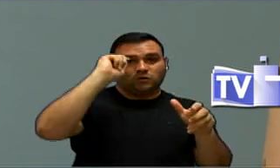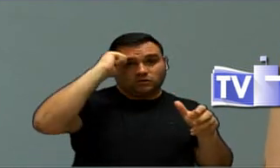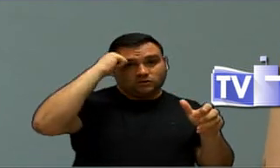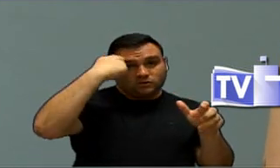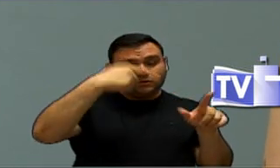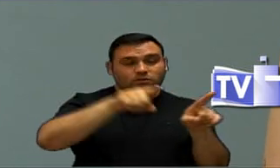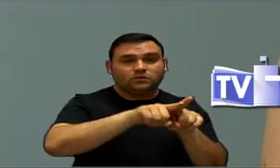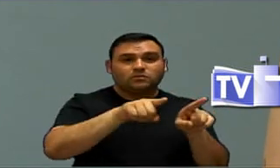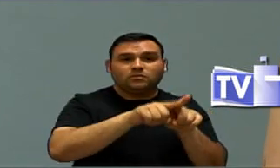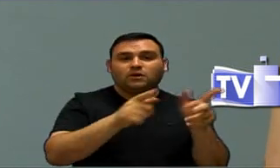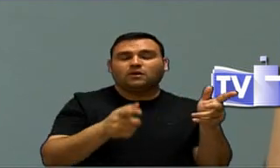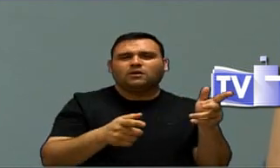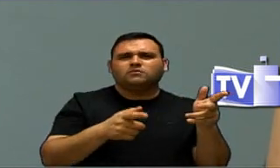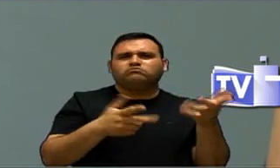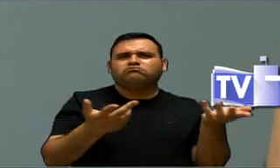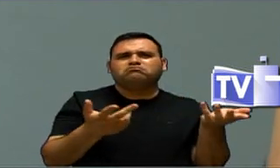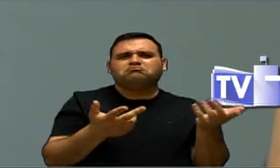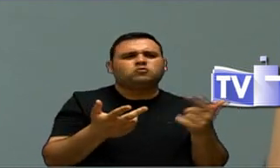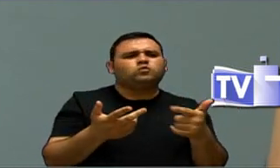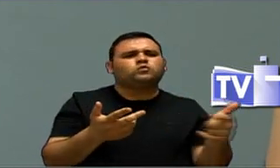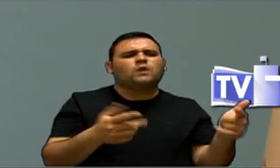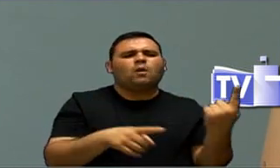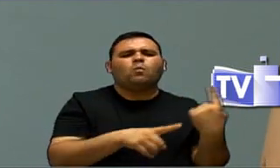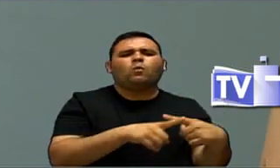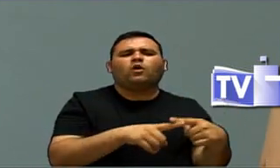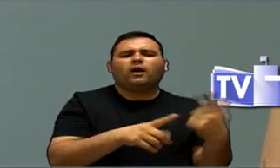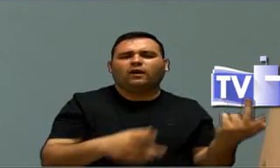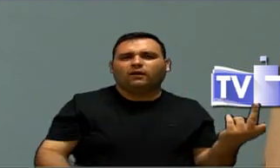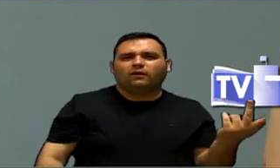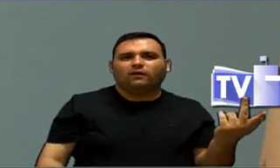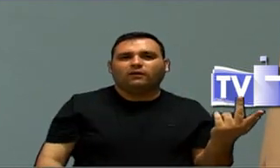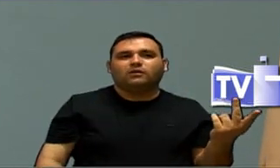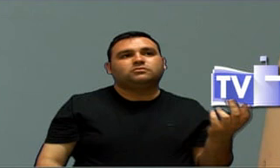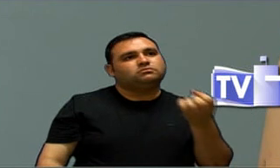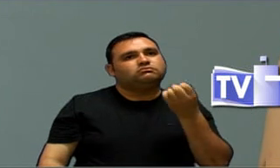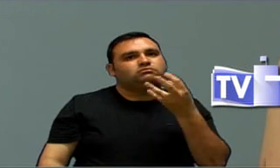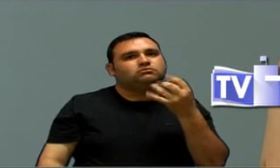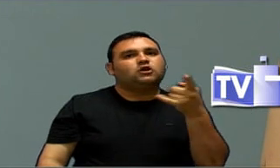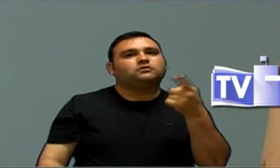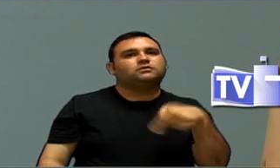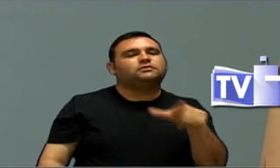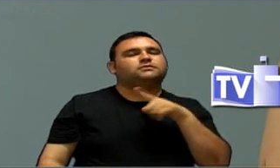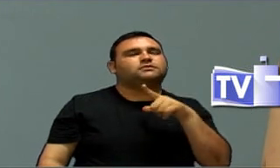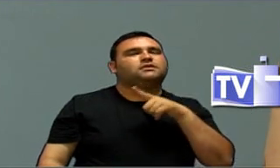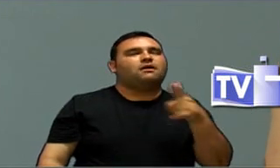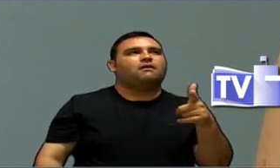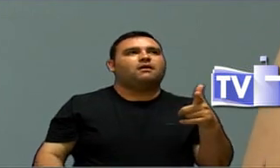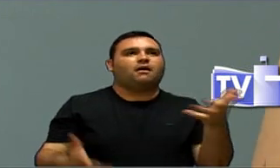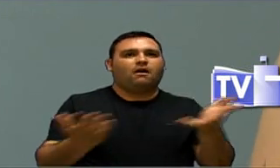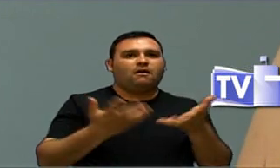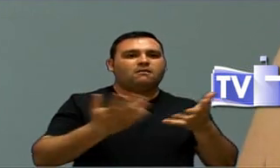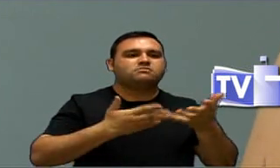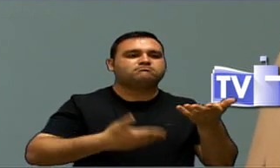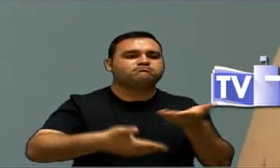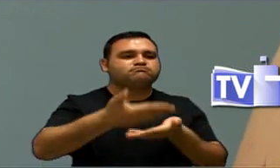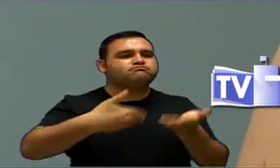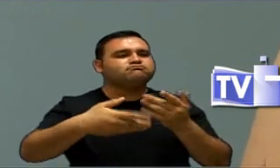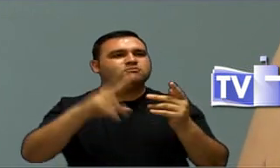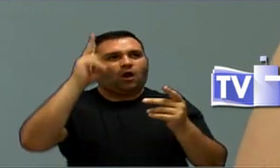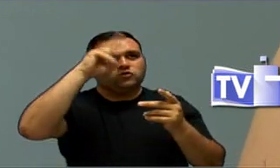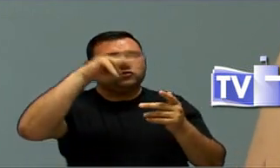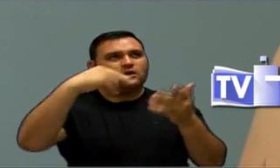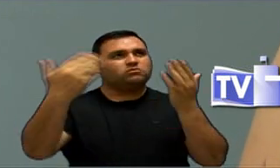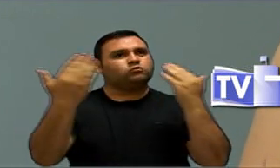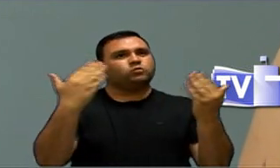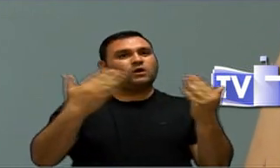também, quilombolas, porque nada disso está acontecendo. Aí seria interessante nós passarmos aí a fazer essa correlação